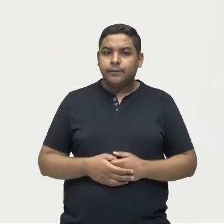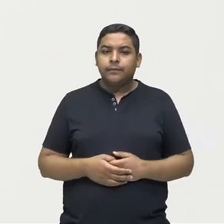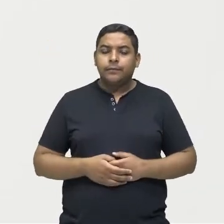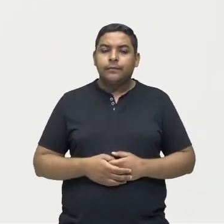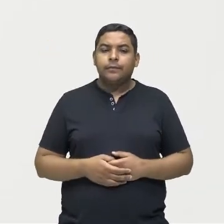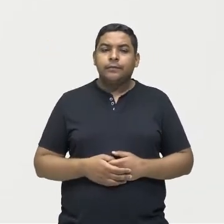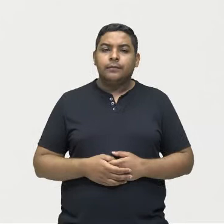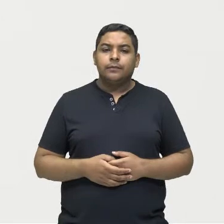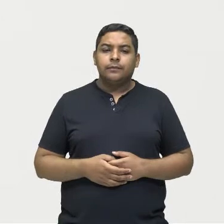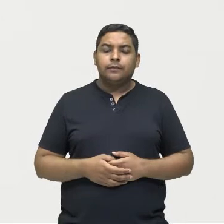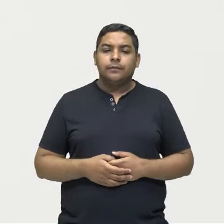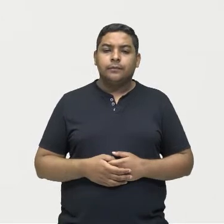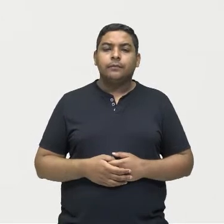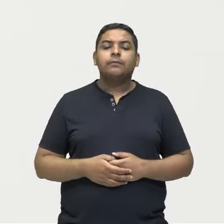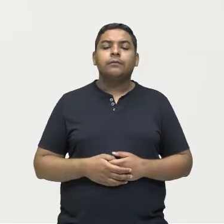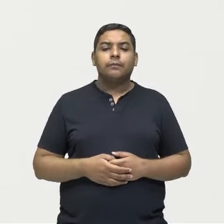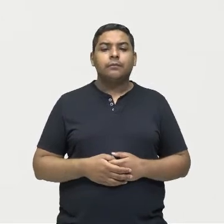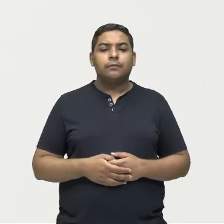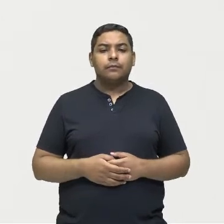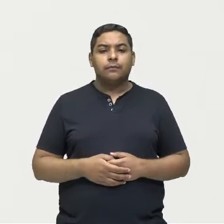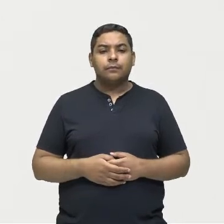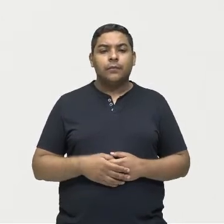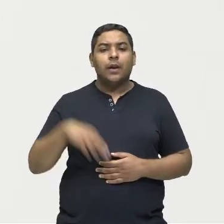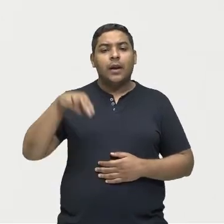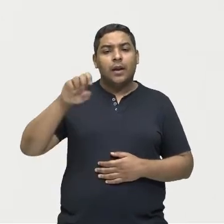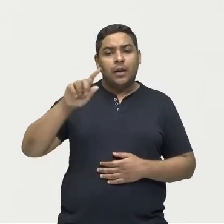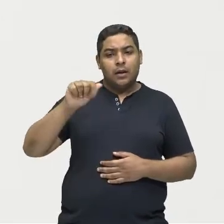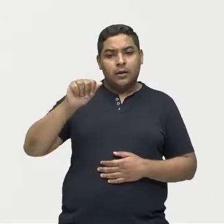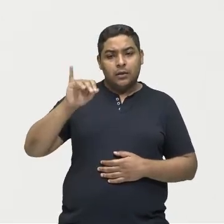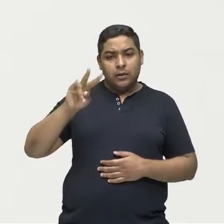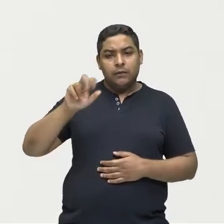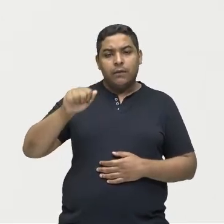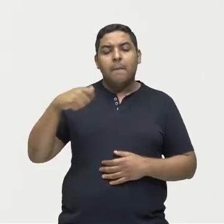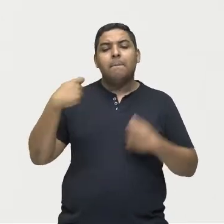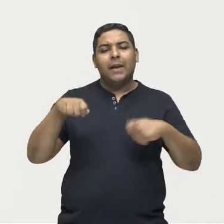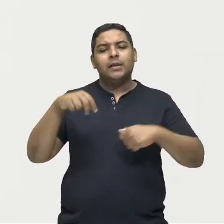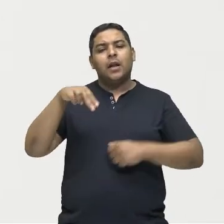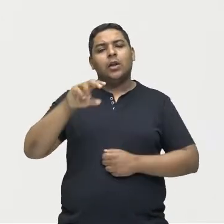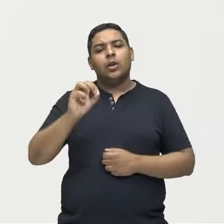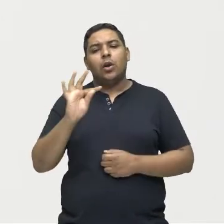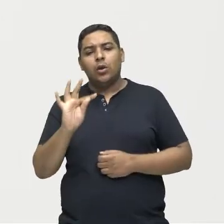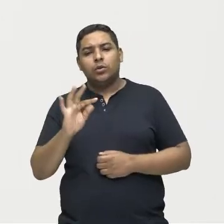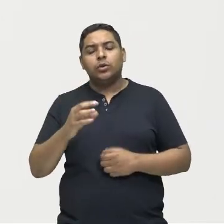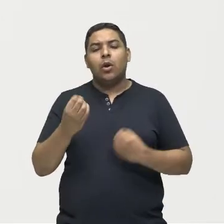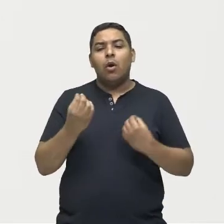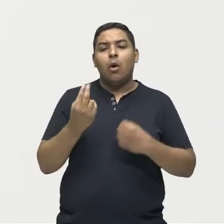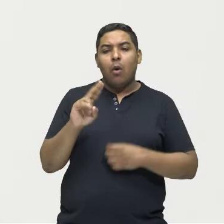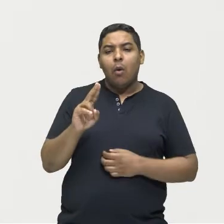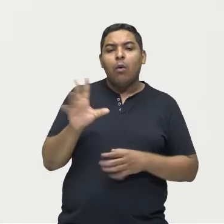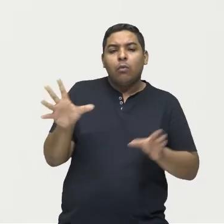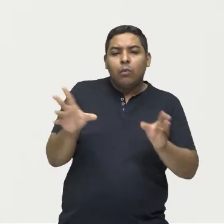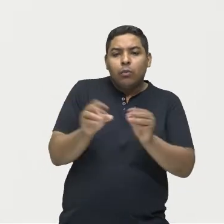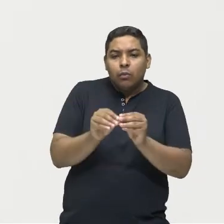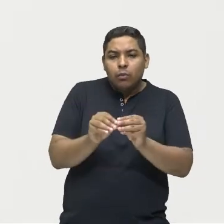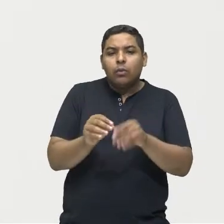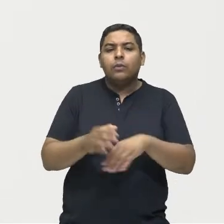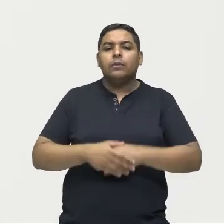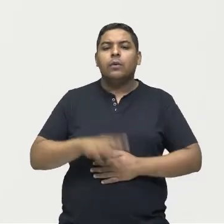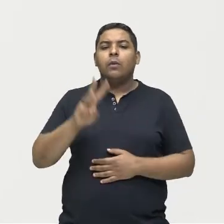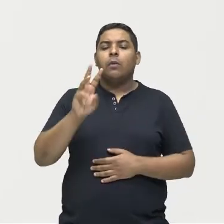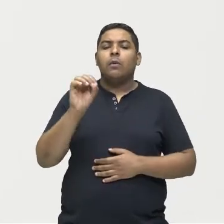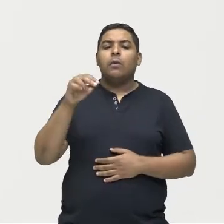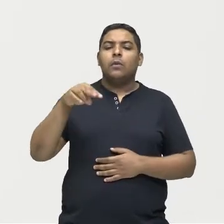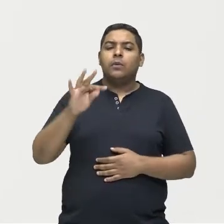só. Na forma negativa, deve-se acrescentar a palavra not logo após o will, ou usar a forma abreviada won't.